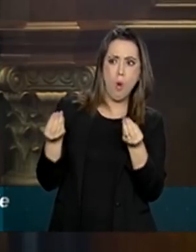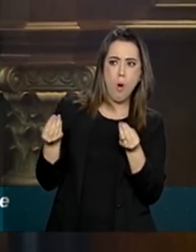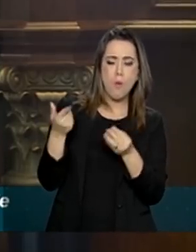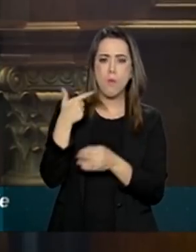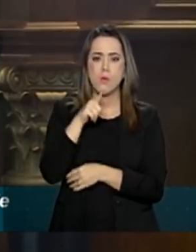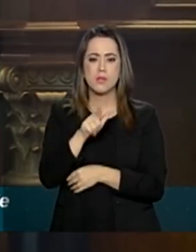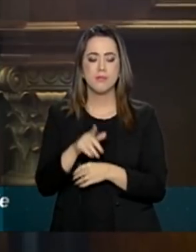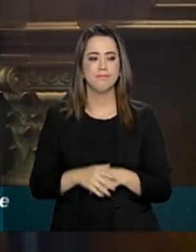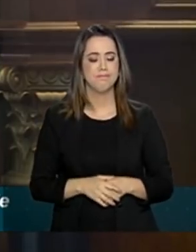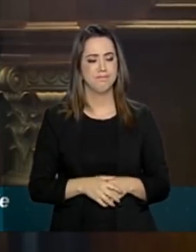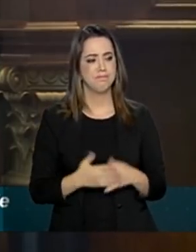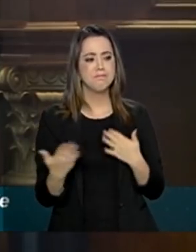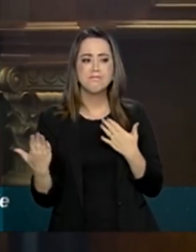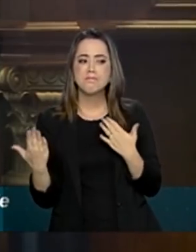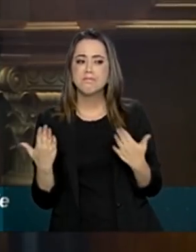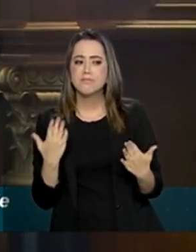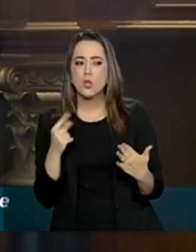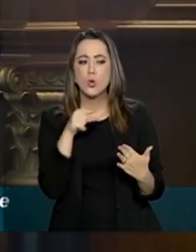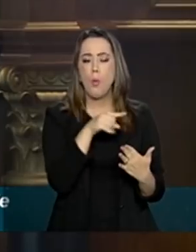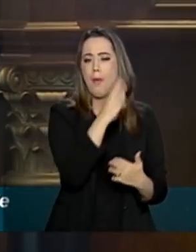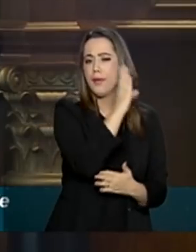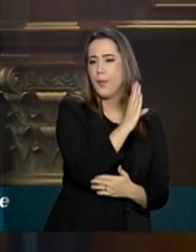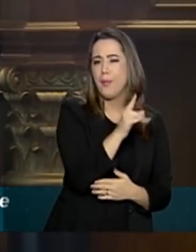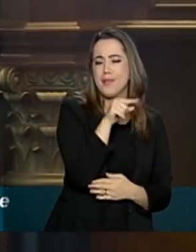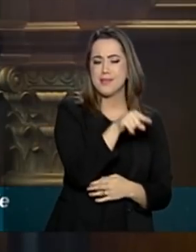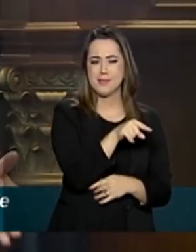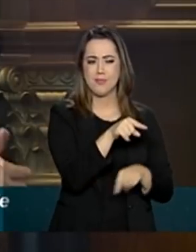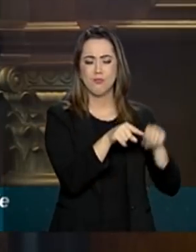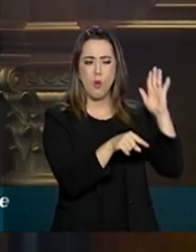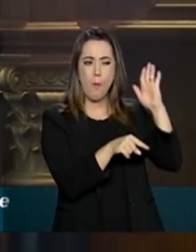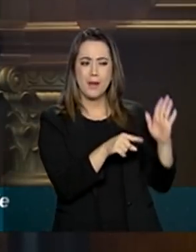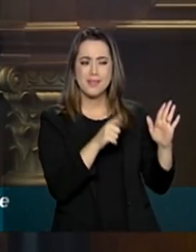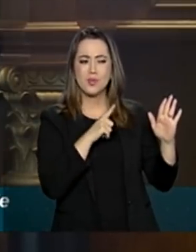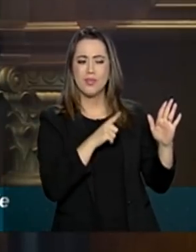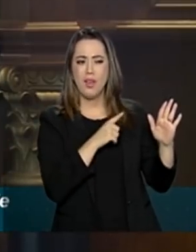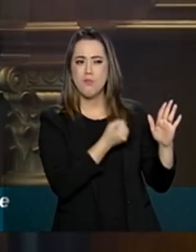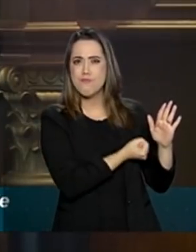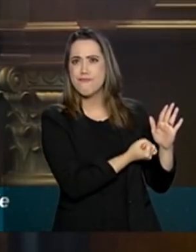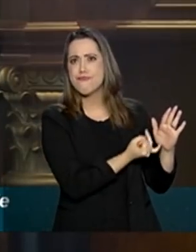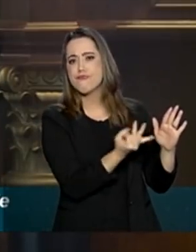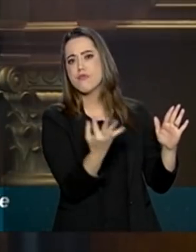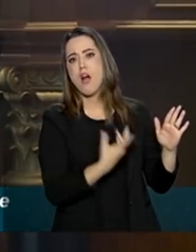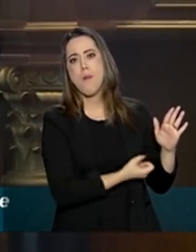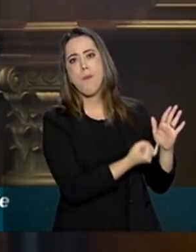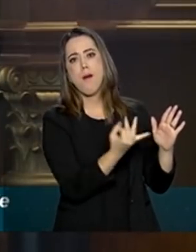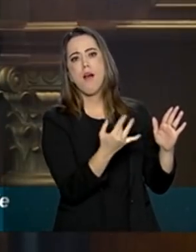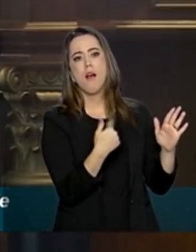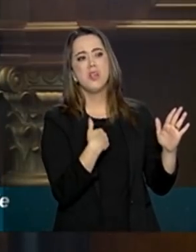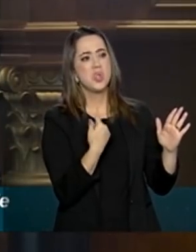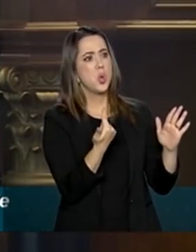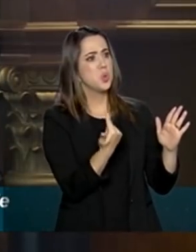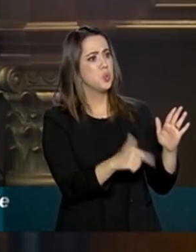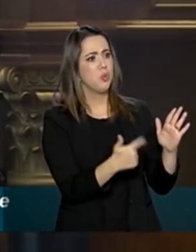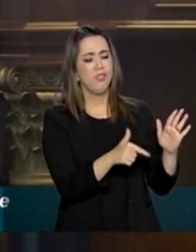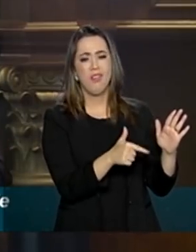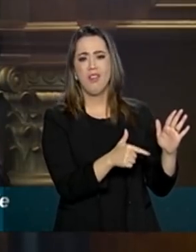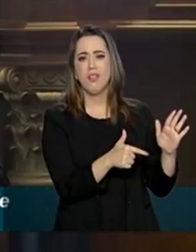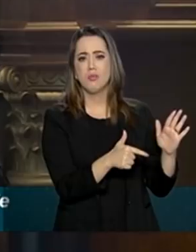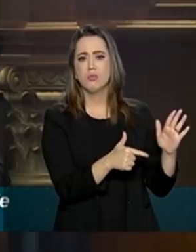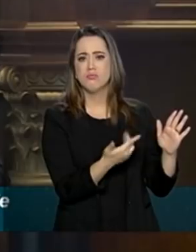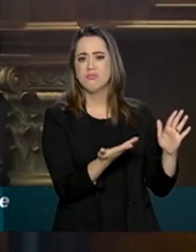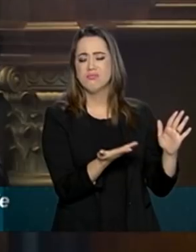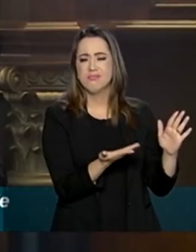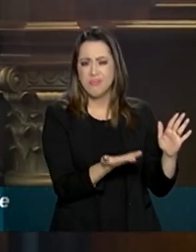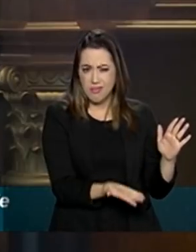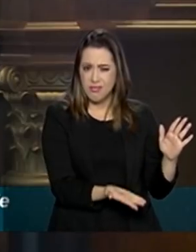Agora, olhe o que o Brasil tem e o que nós não somos. Onde está o erro? Onde